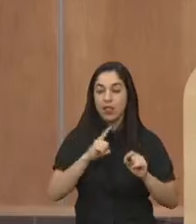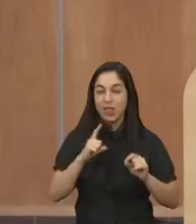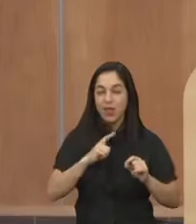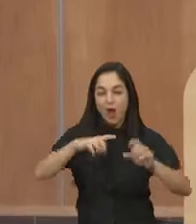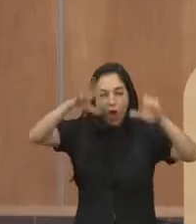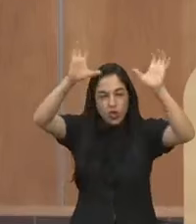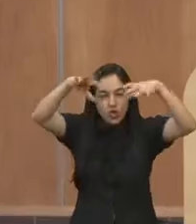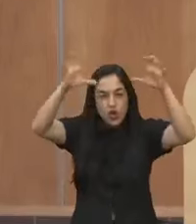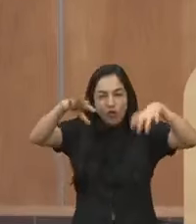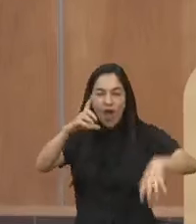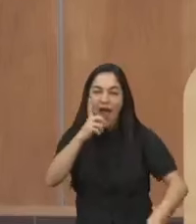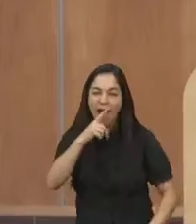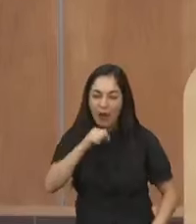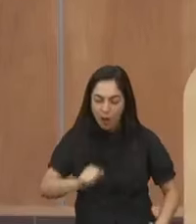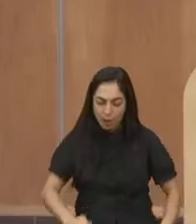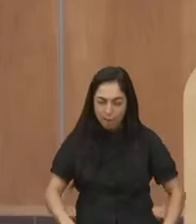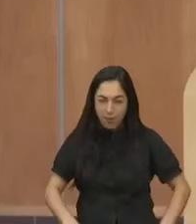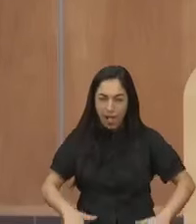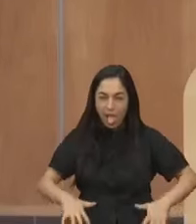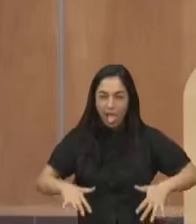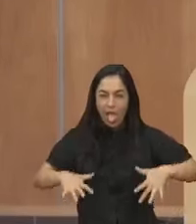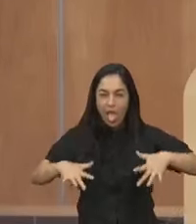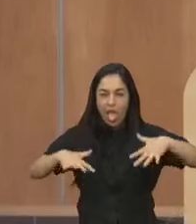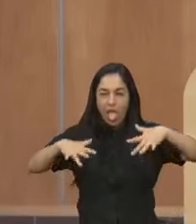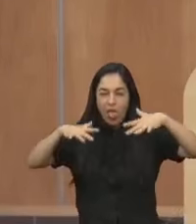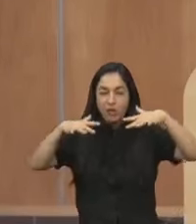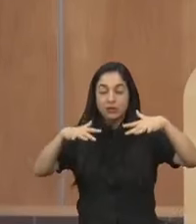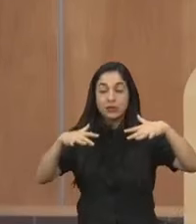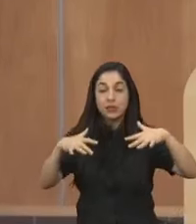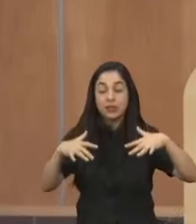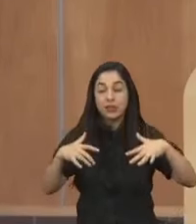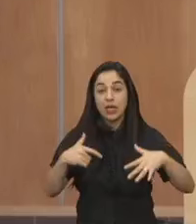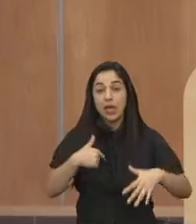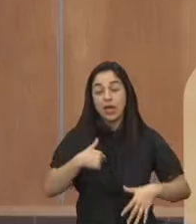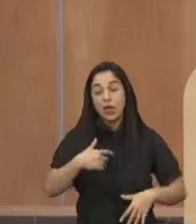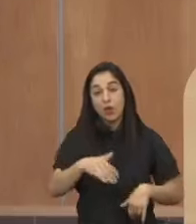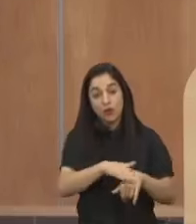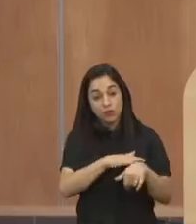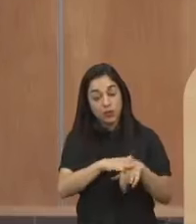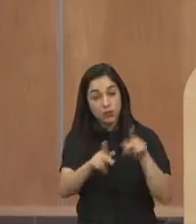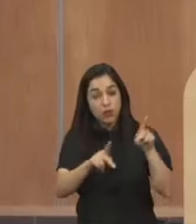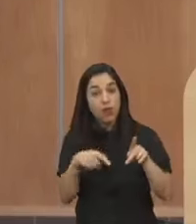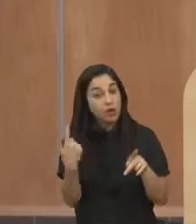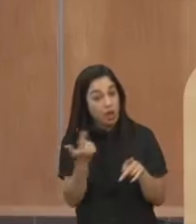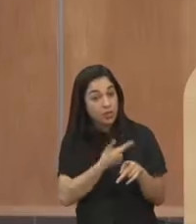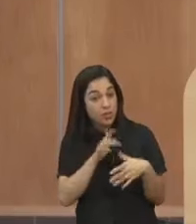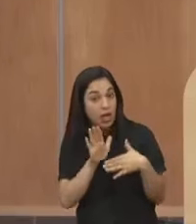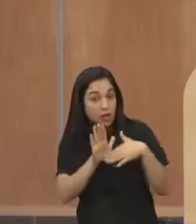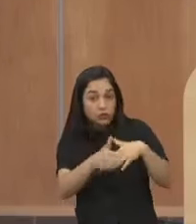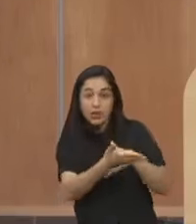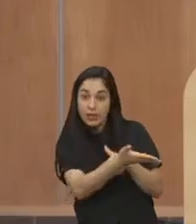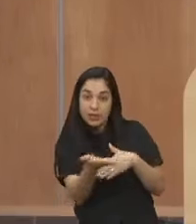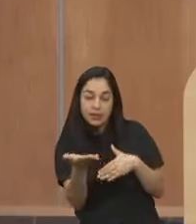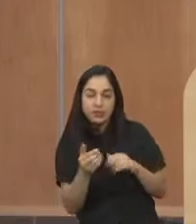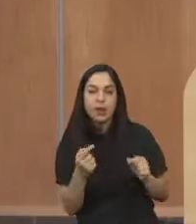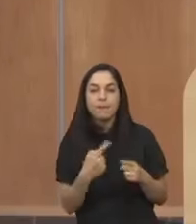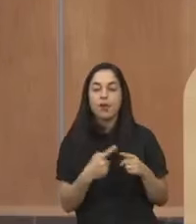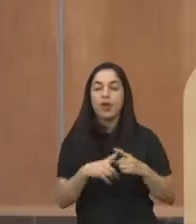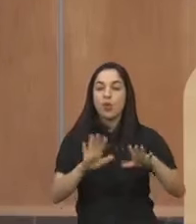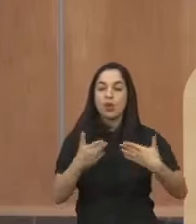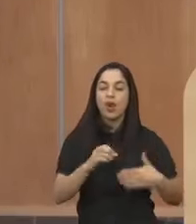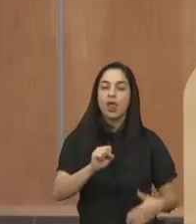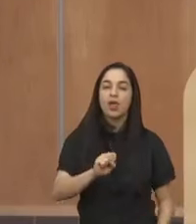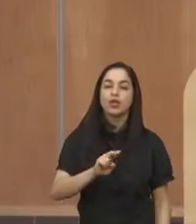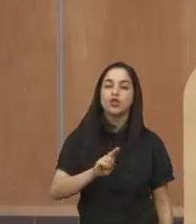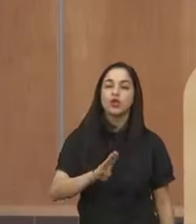forte ali no Veranejal Irajá. E eu sempre me coloquei à disposição. Eu peguei e falei para o pessoal, vamos ajudar aquele povo que está lá. Porque quando você é subprefeito, você não